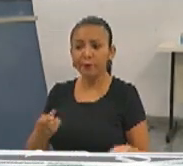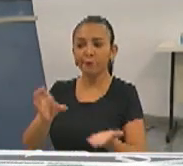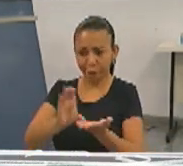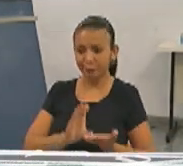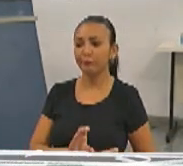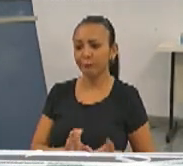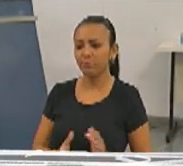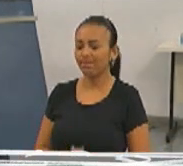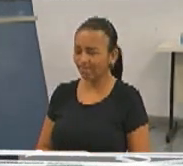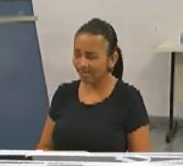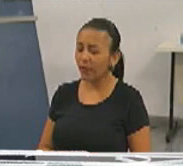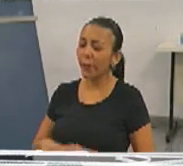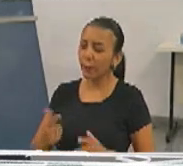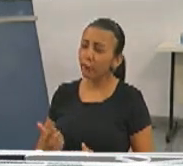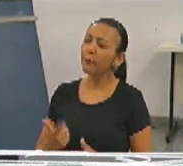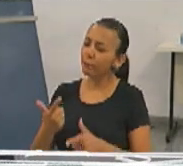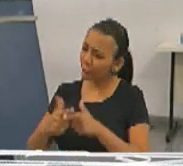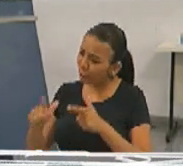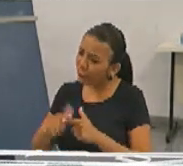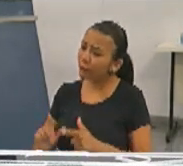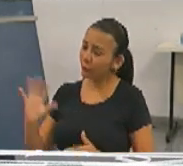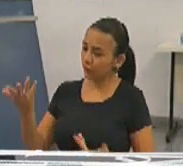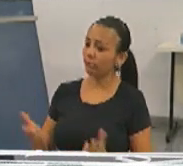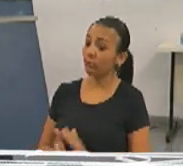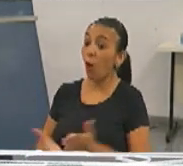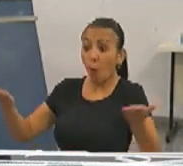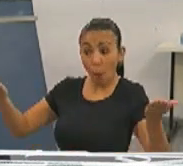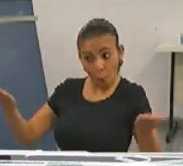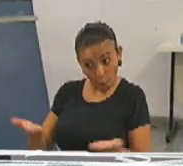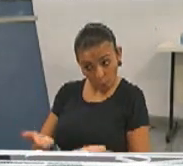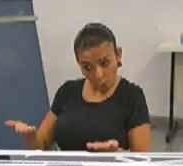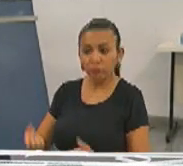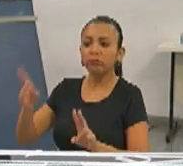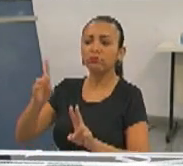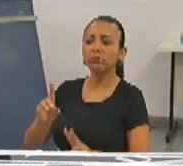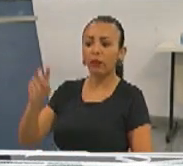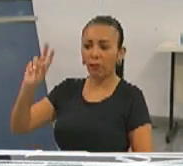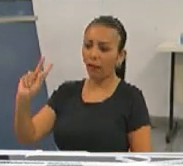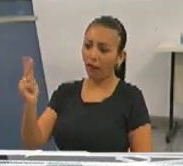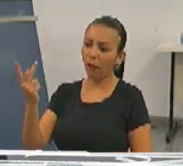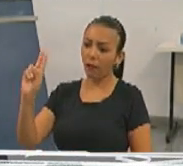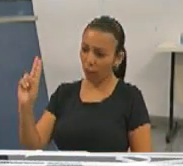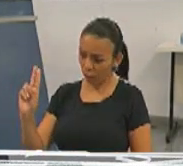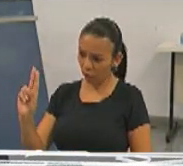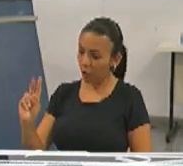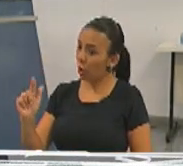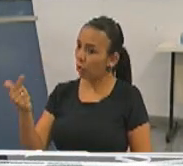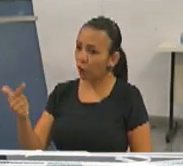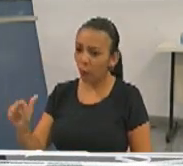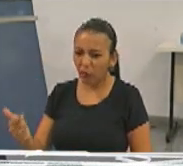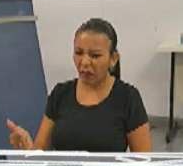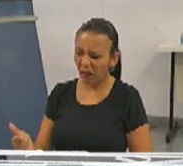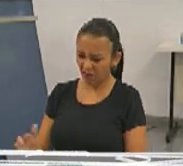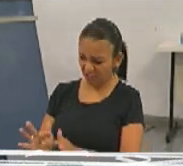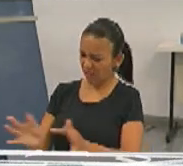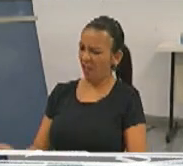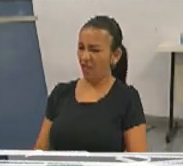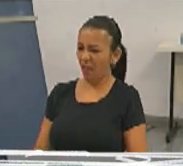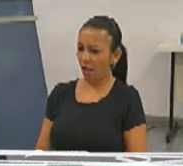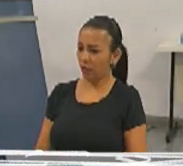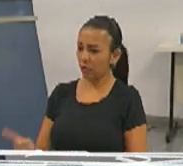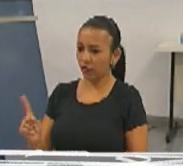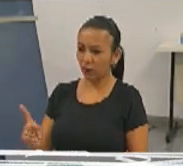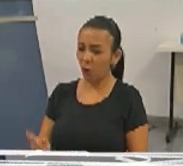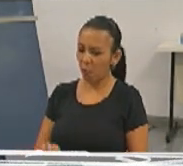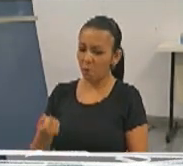A situação atual do HU hoje é: não temos mais vínculos precarizados, não gastamos mais 1 milhão e 200